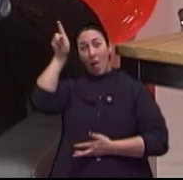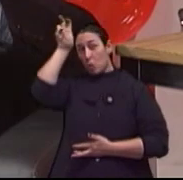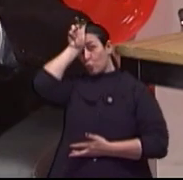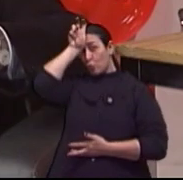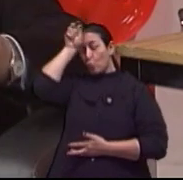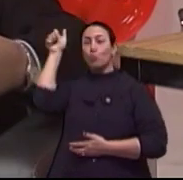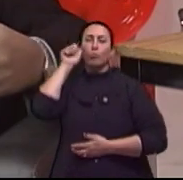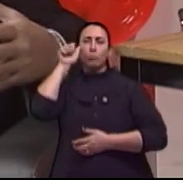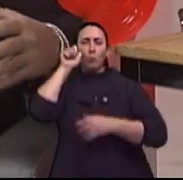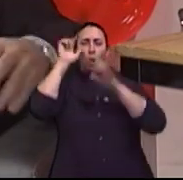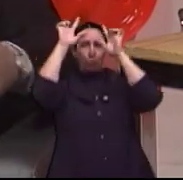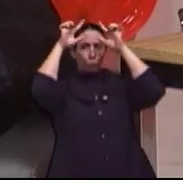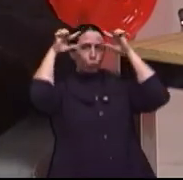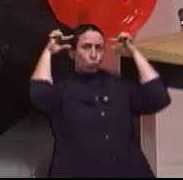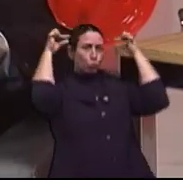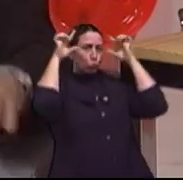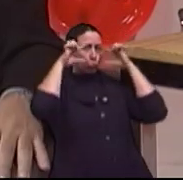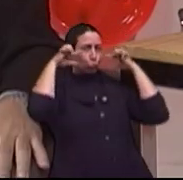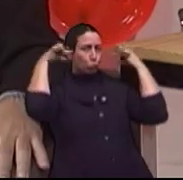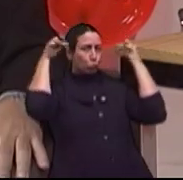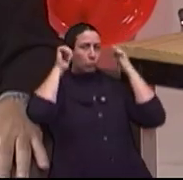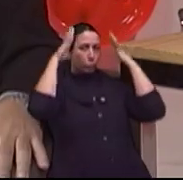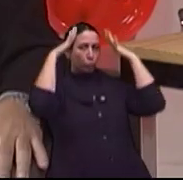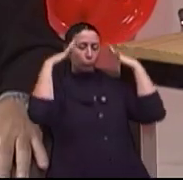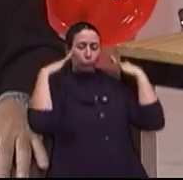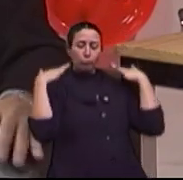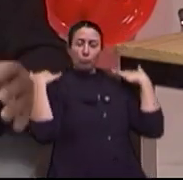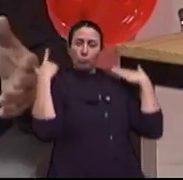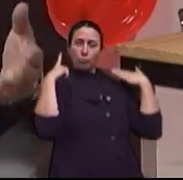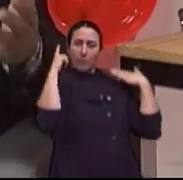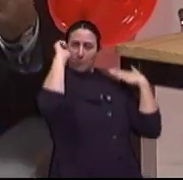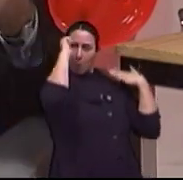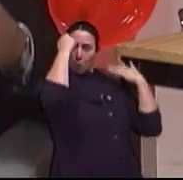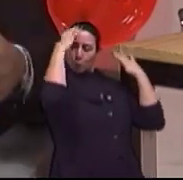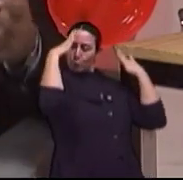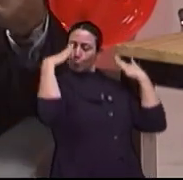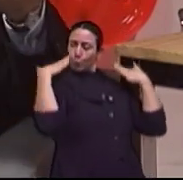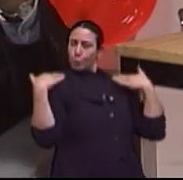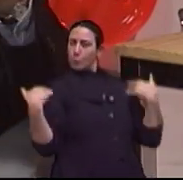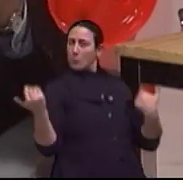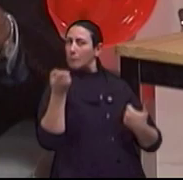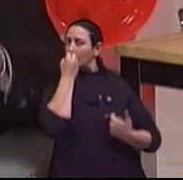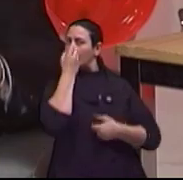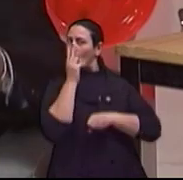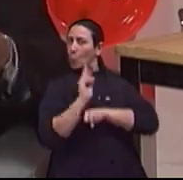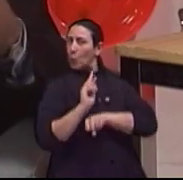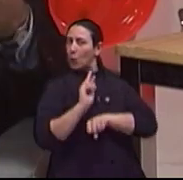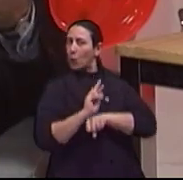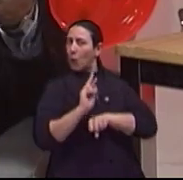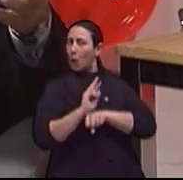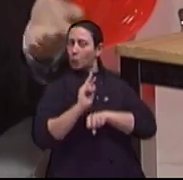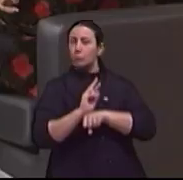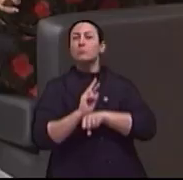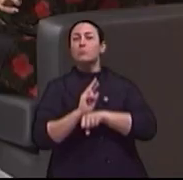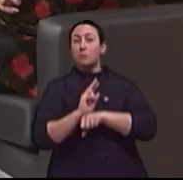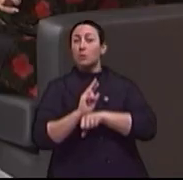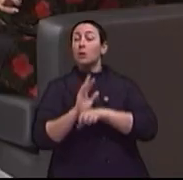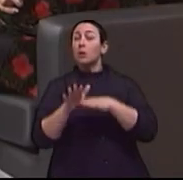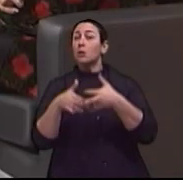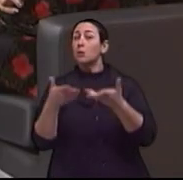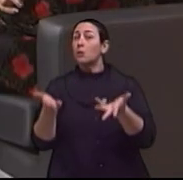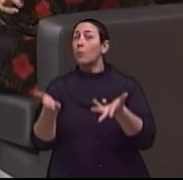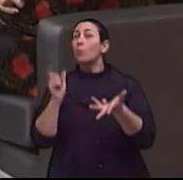era sua cabeleira vasta e linda e bem cuidada bom da então isso aí é milenar e realmente a gente não pode